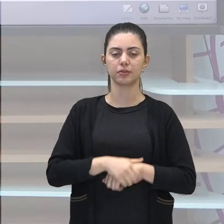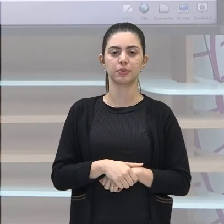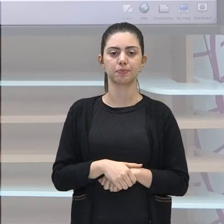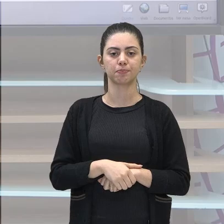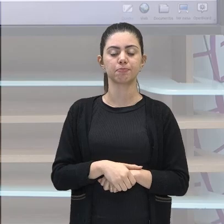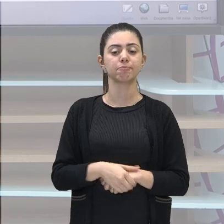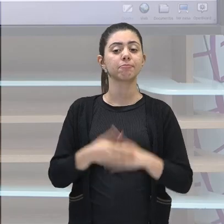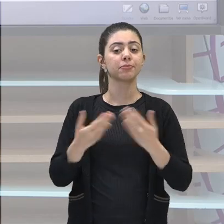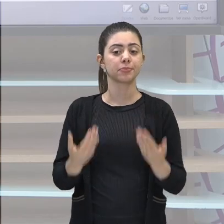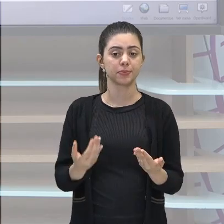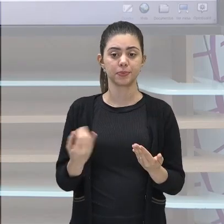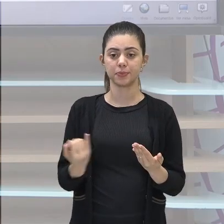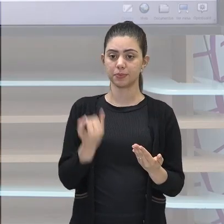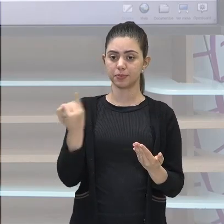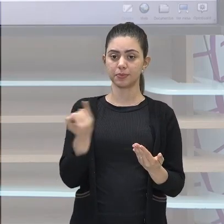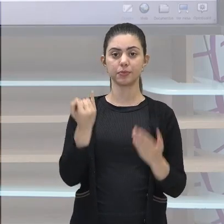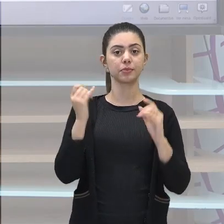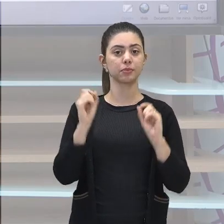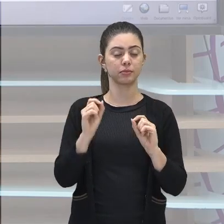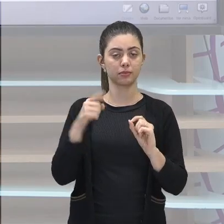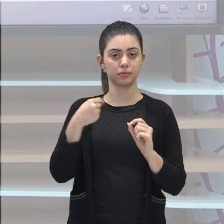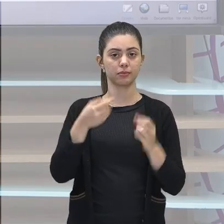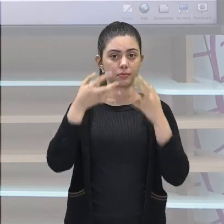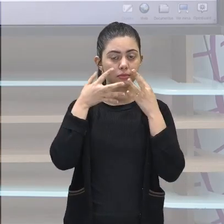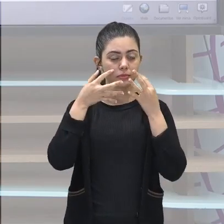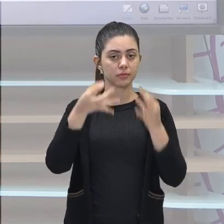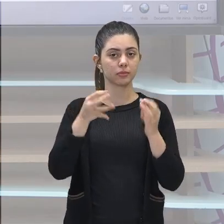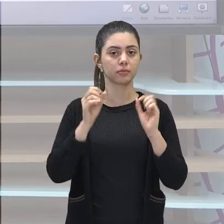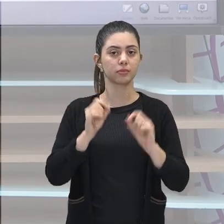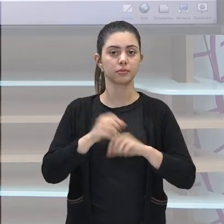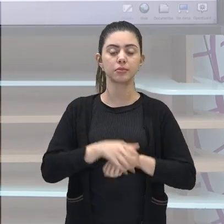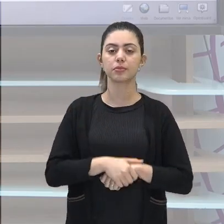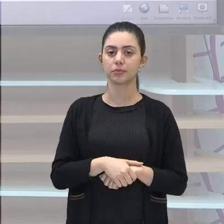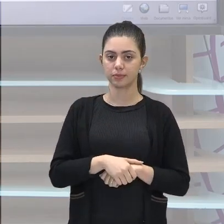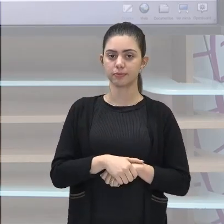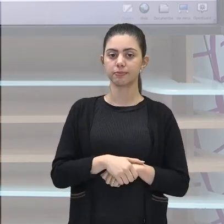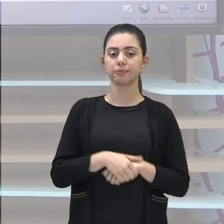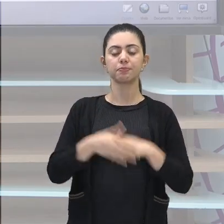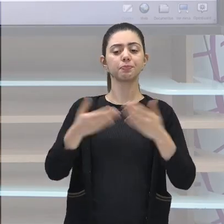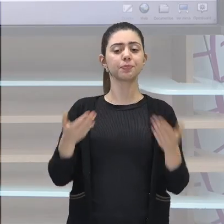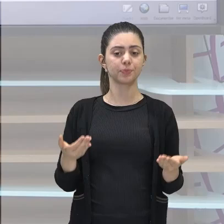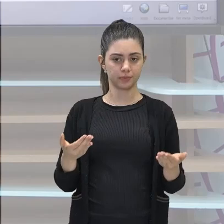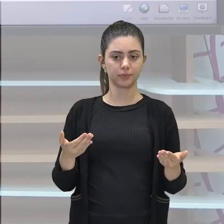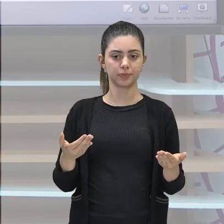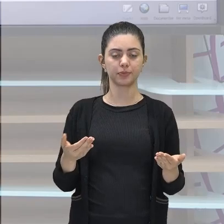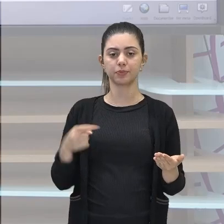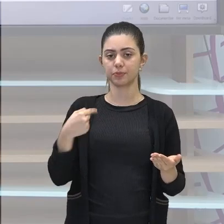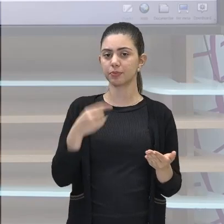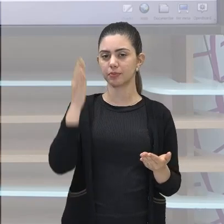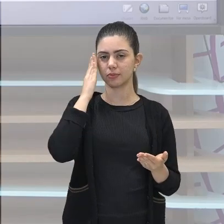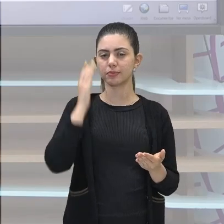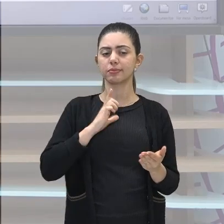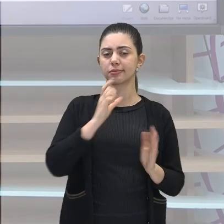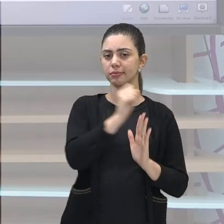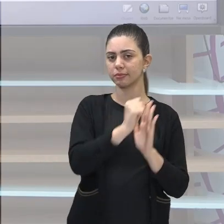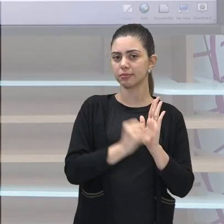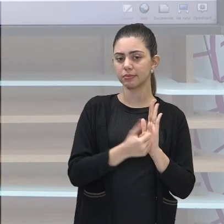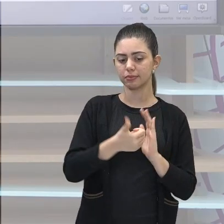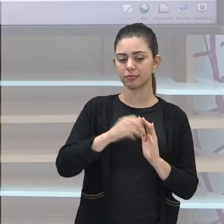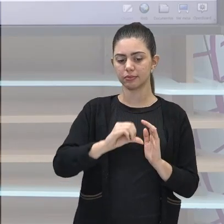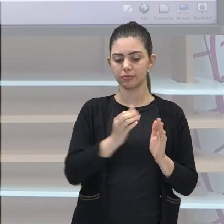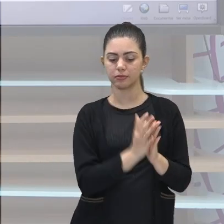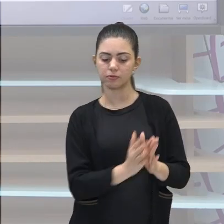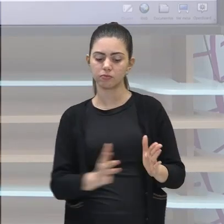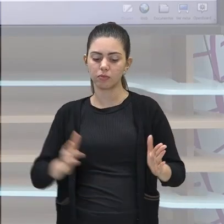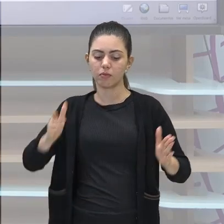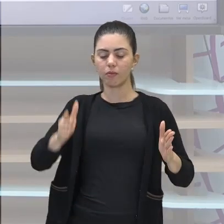É importante, estarmos atentos que dentro, do século XIX,